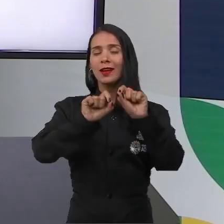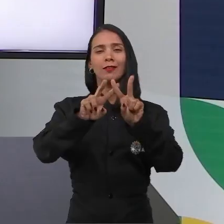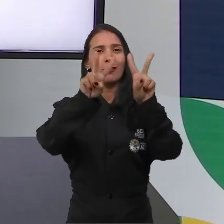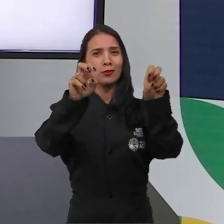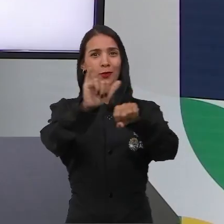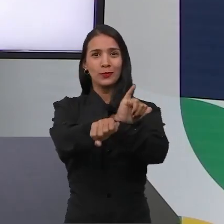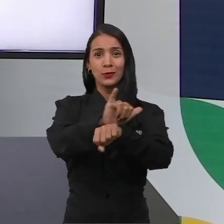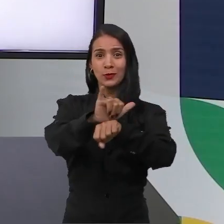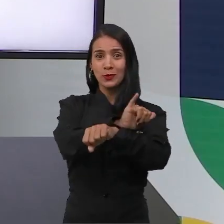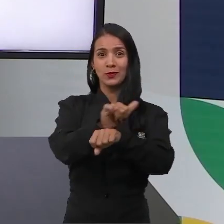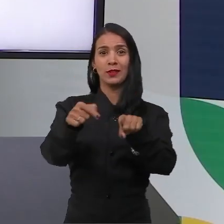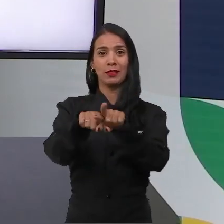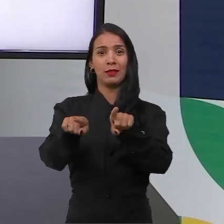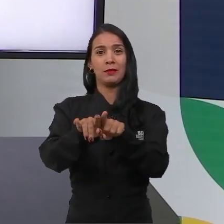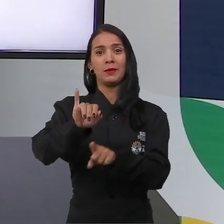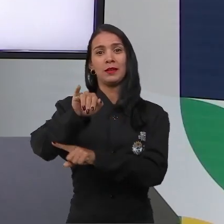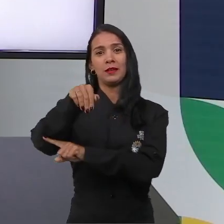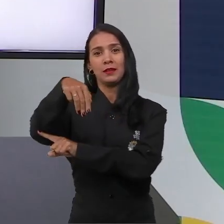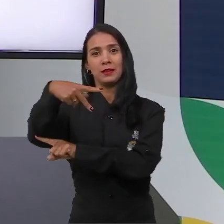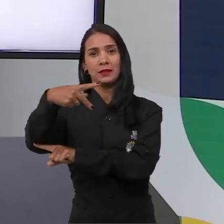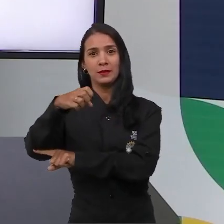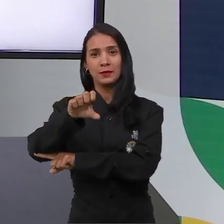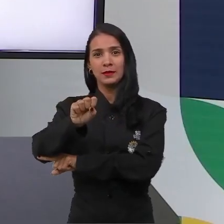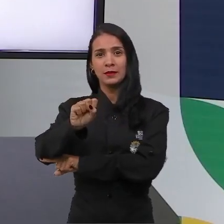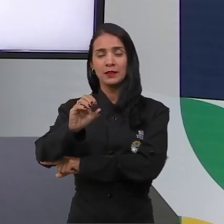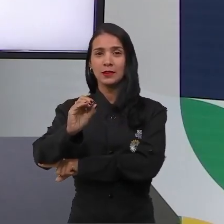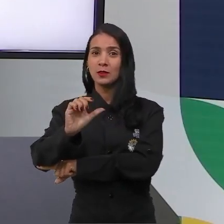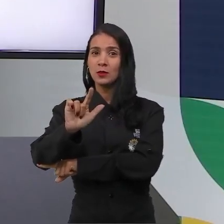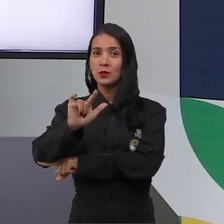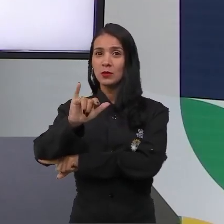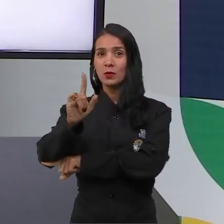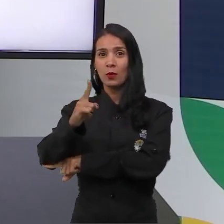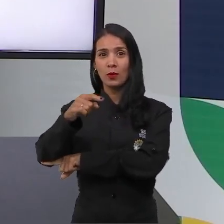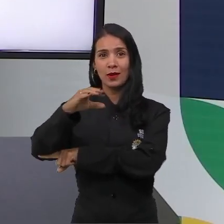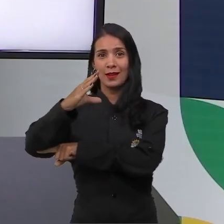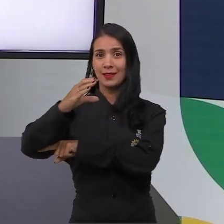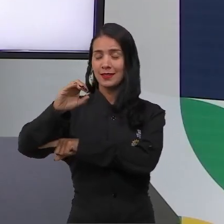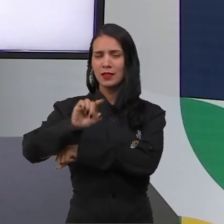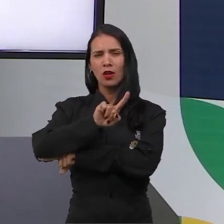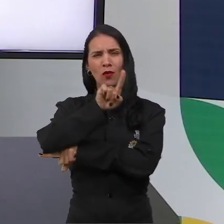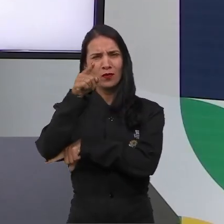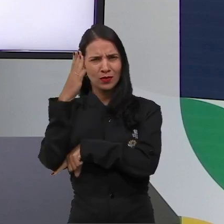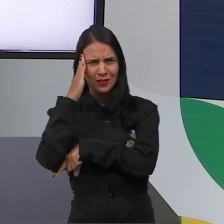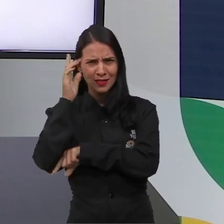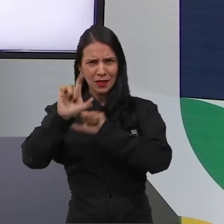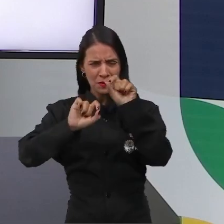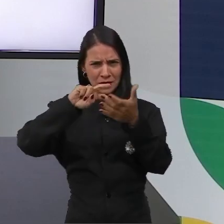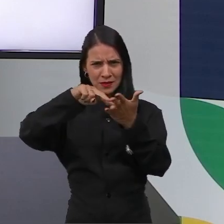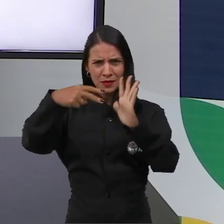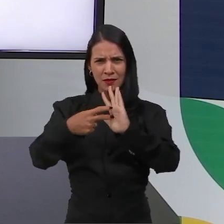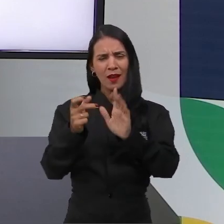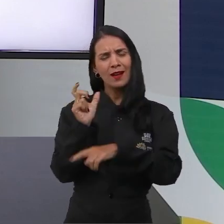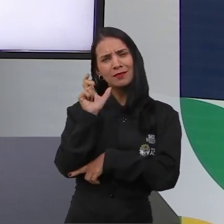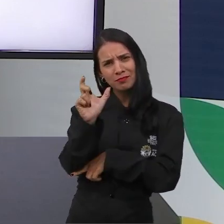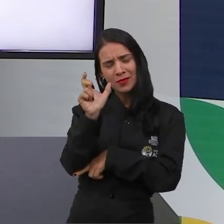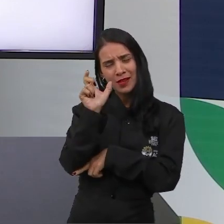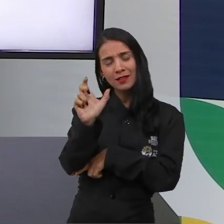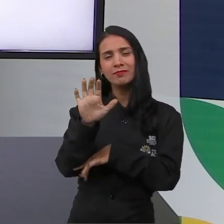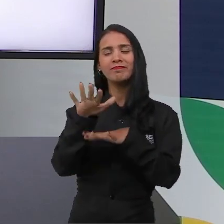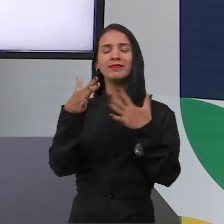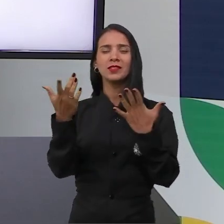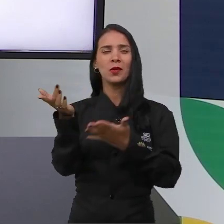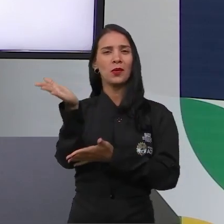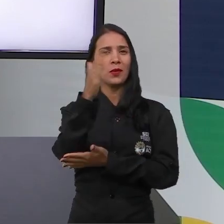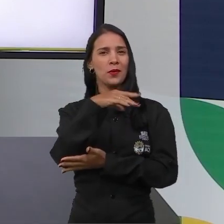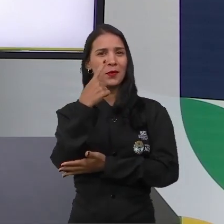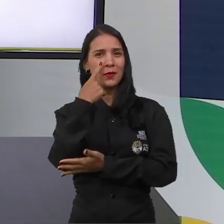estratégias de impessoalização. Mas antes de tratar dessas estratégias, você sabe o que é impessoalização? Não? Então acompanhe